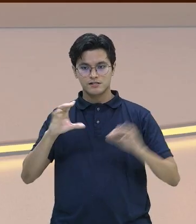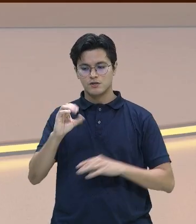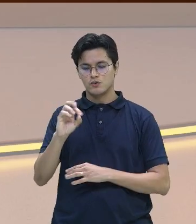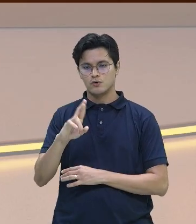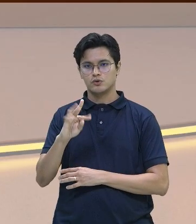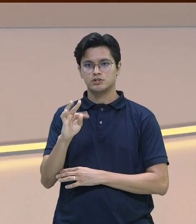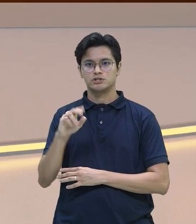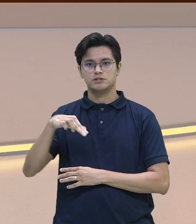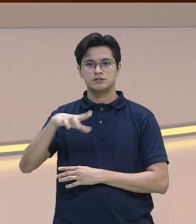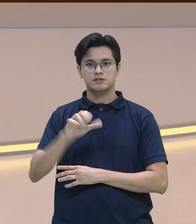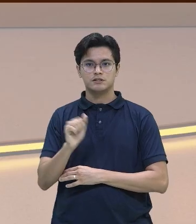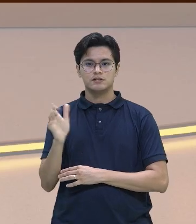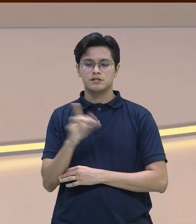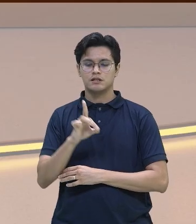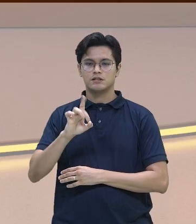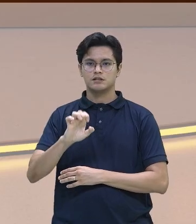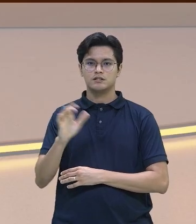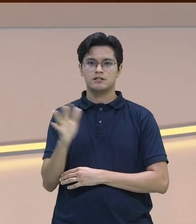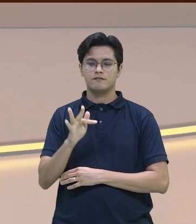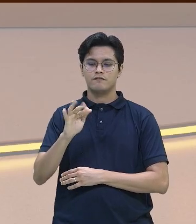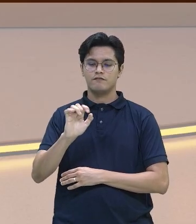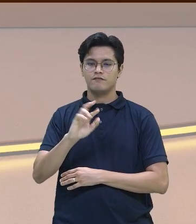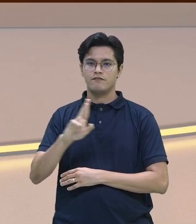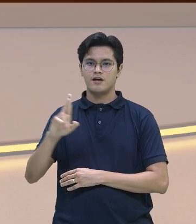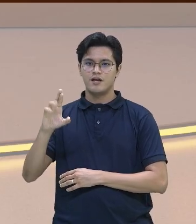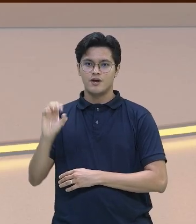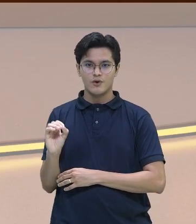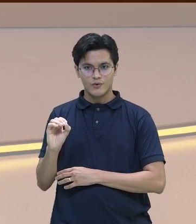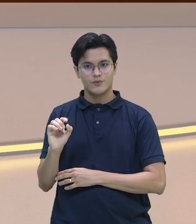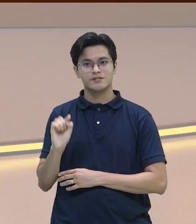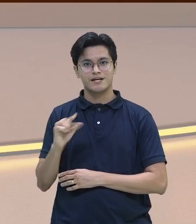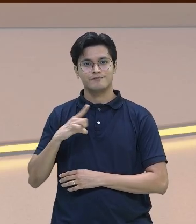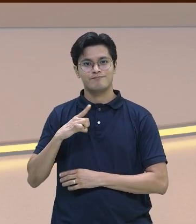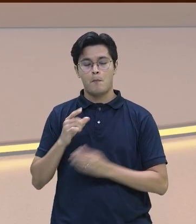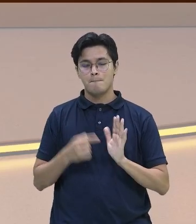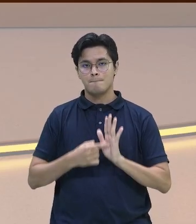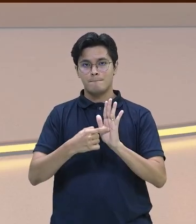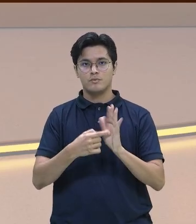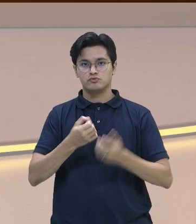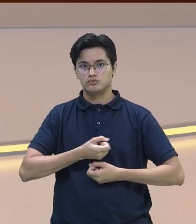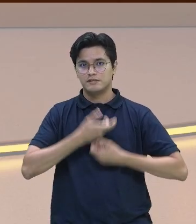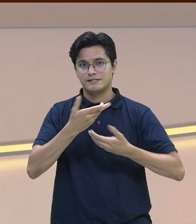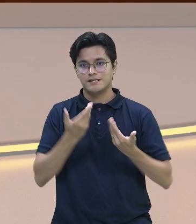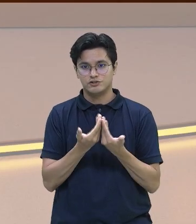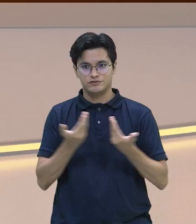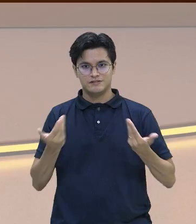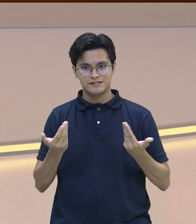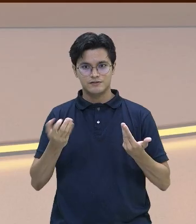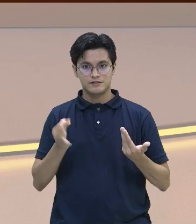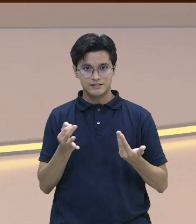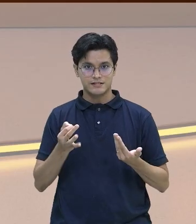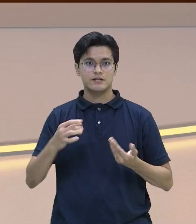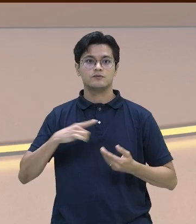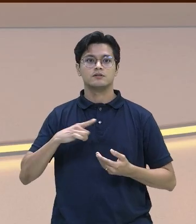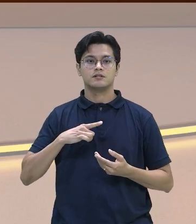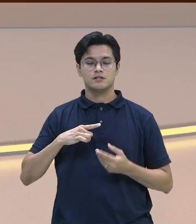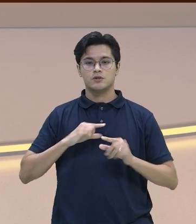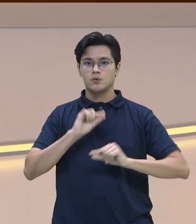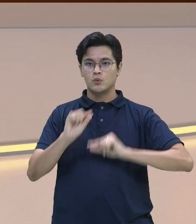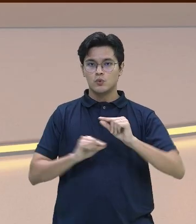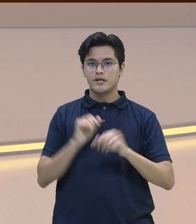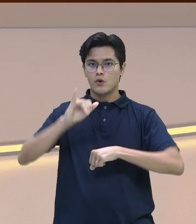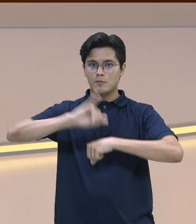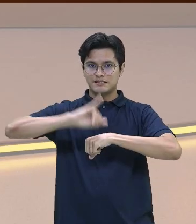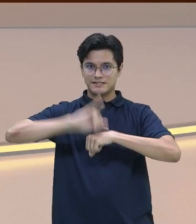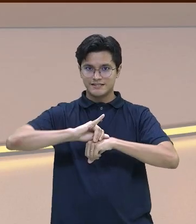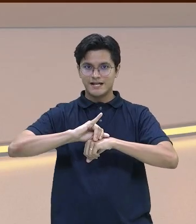cidade ficou dividida entre o lado capitalista, liderado pelos Estados Unidos, e o lado socialista,